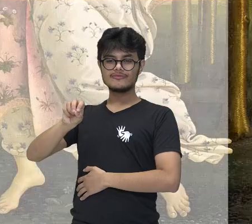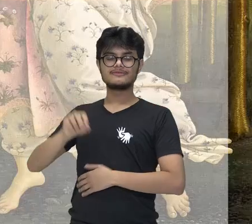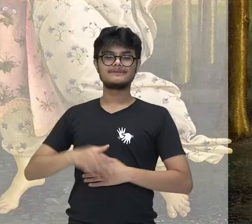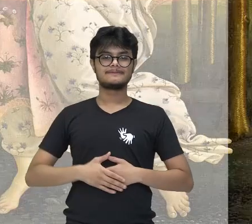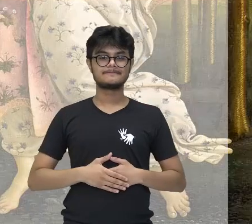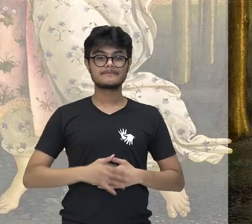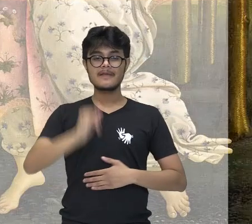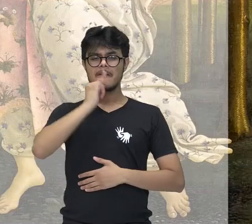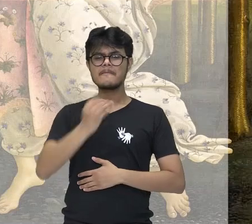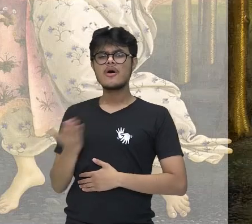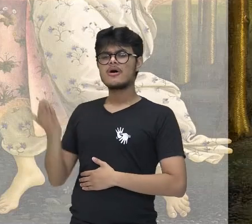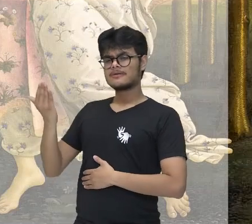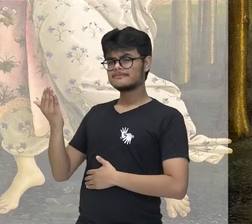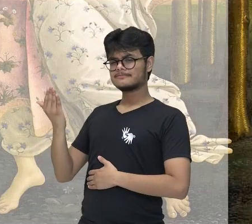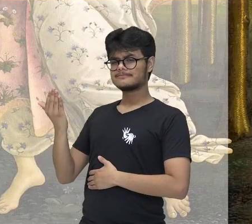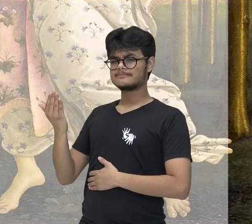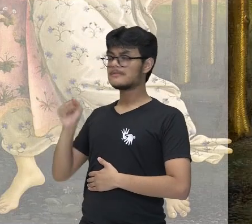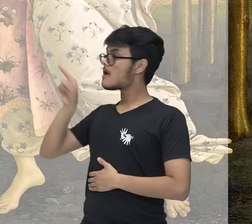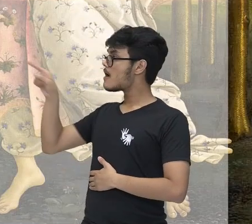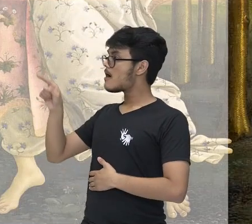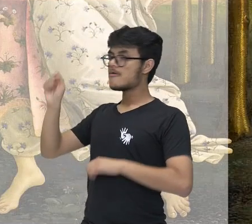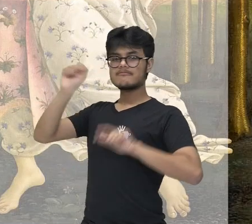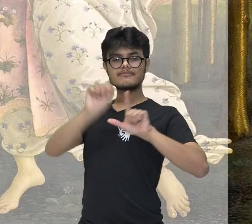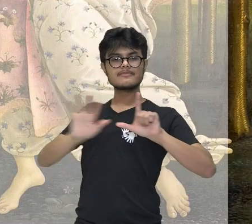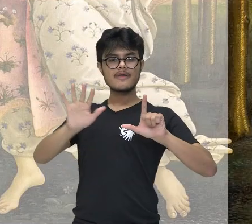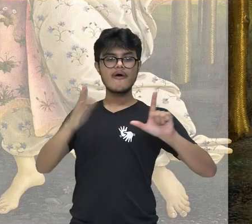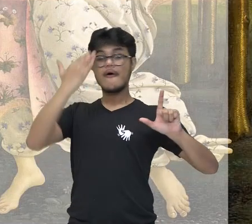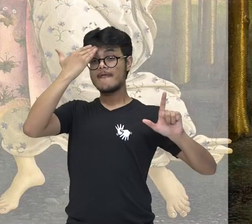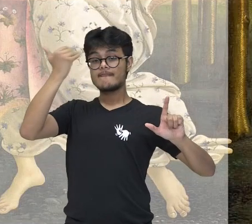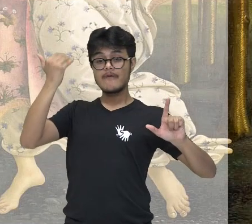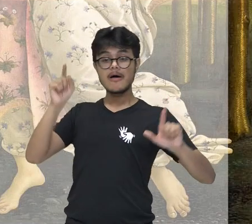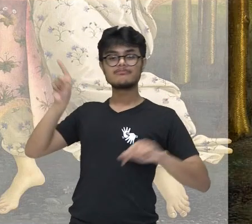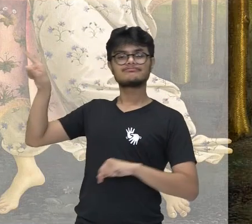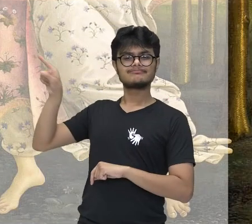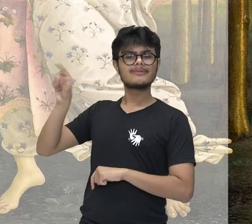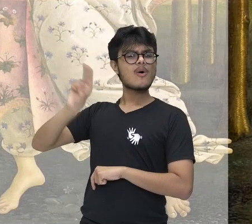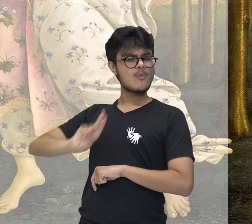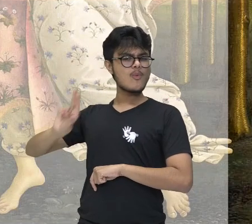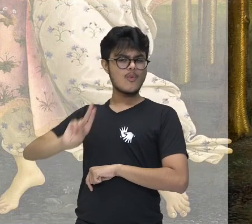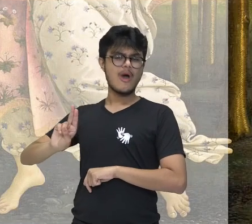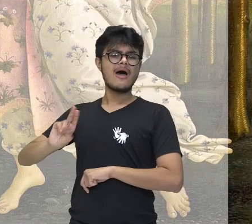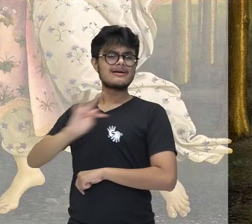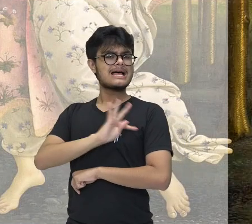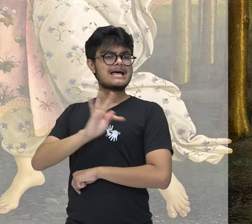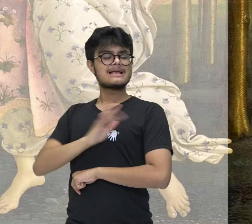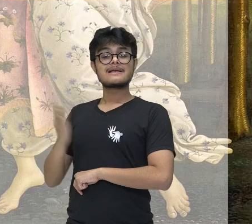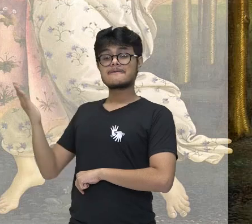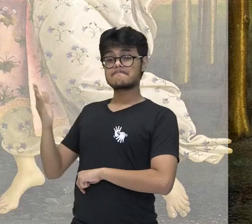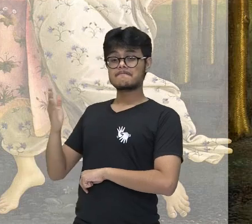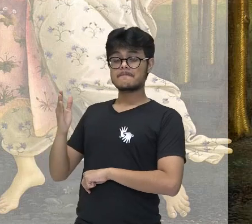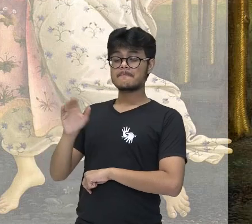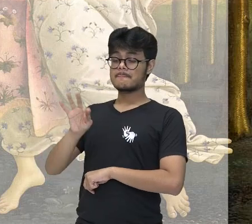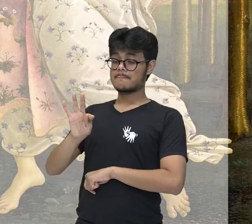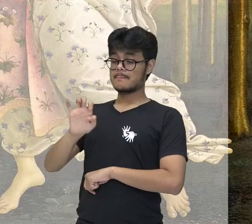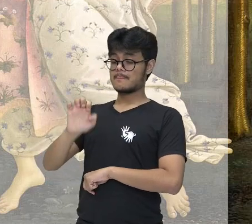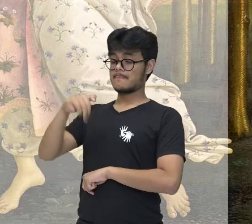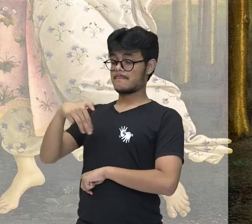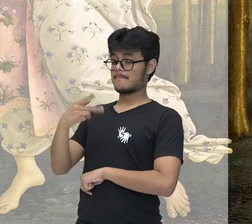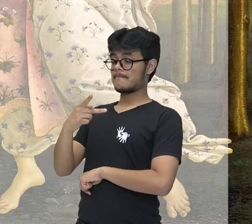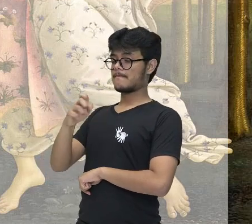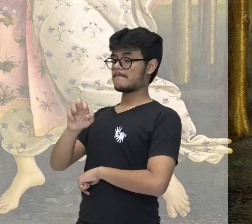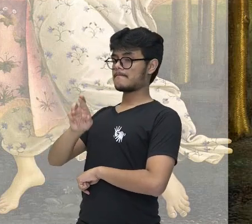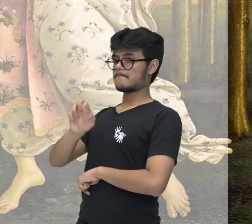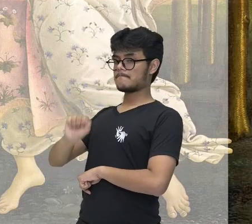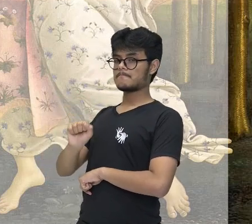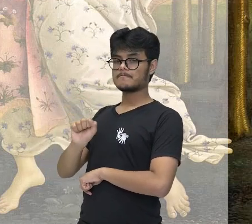muito famosa para vocês que foi utilizada essa técnica. Então, o nome dessa pintura, creio que vocês